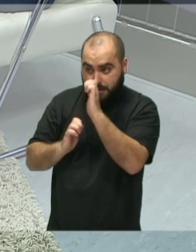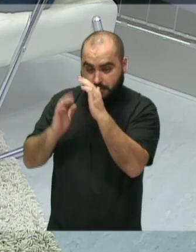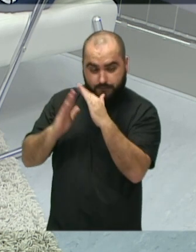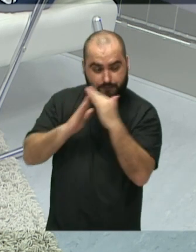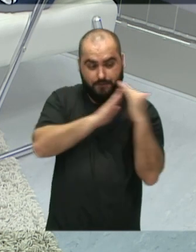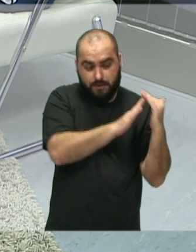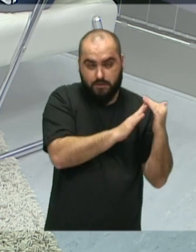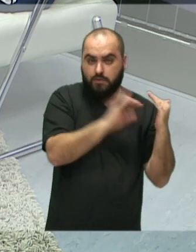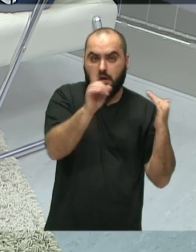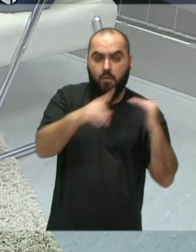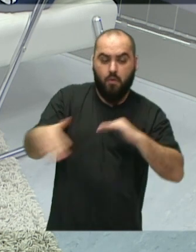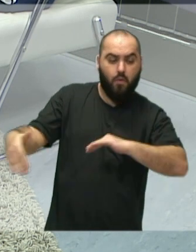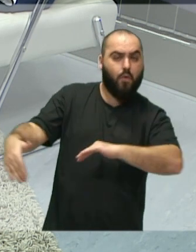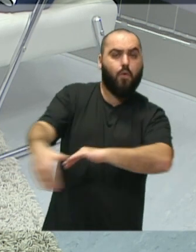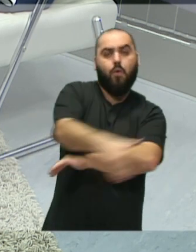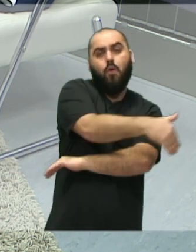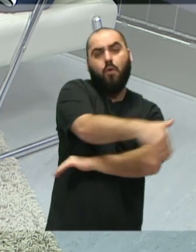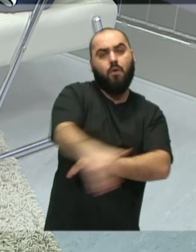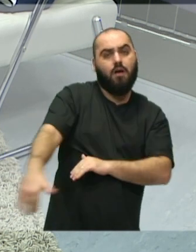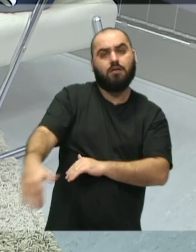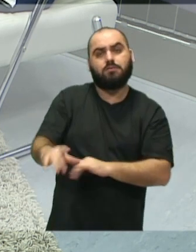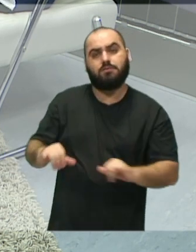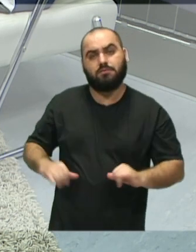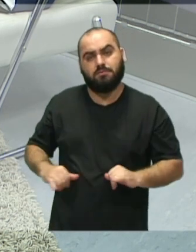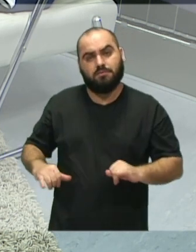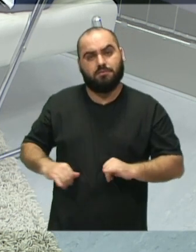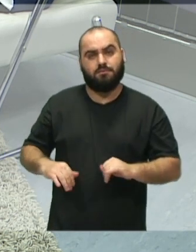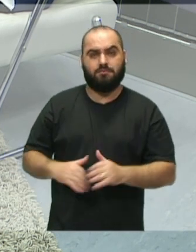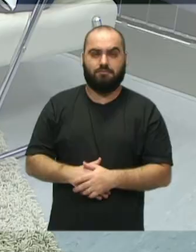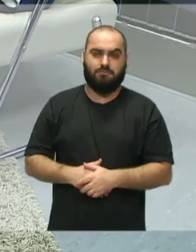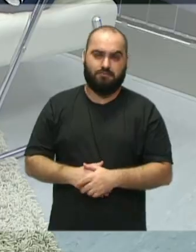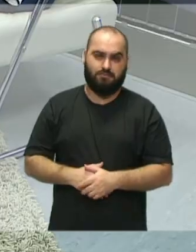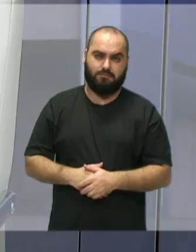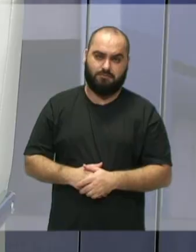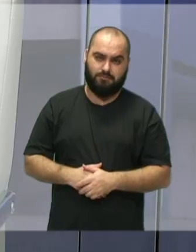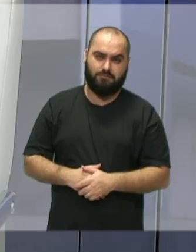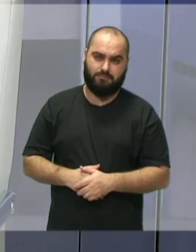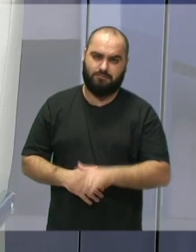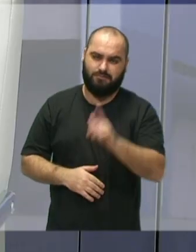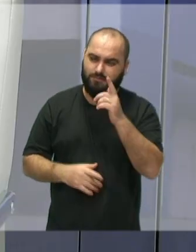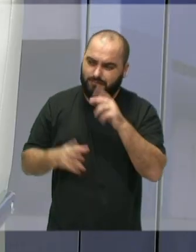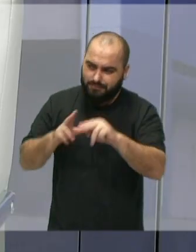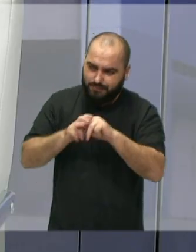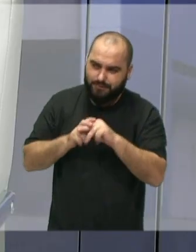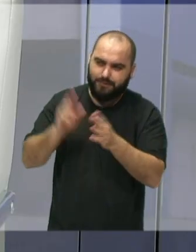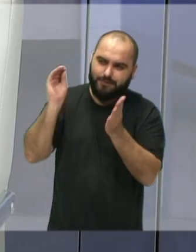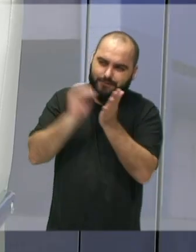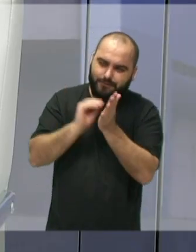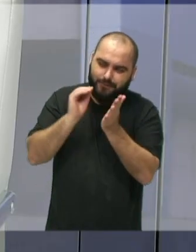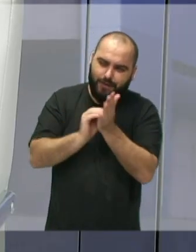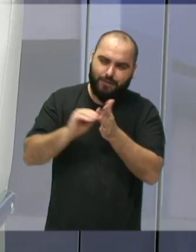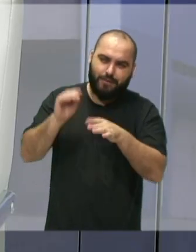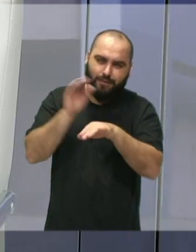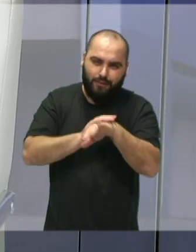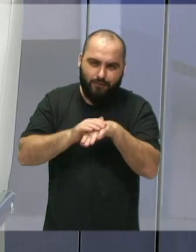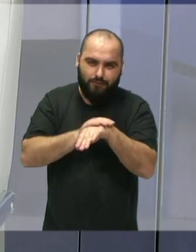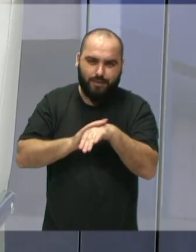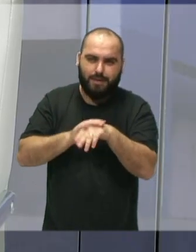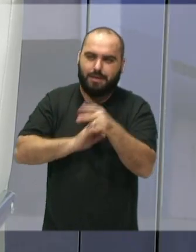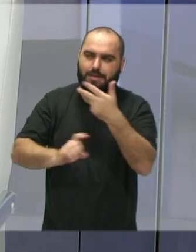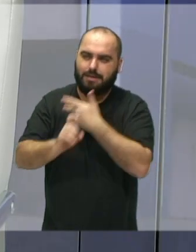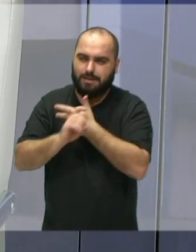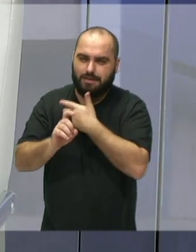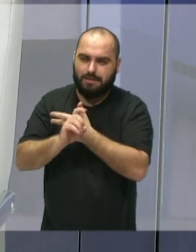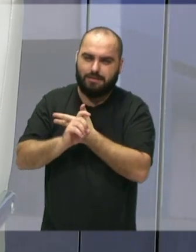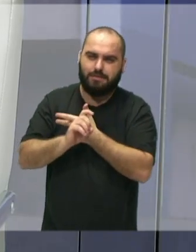quase toda uma rua. E é muito tempo isso. Então, essa falta de diálogo do executivo com a